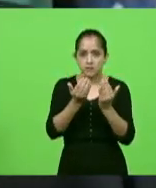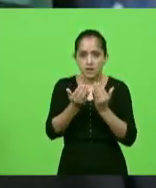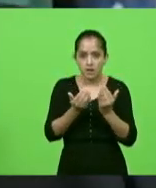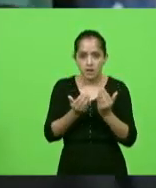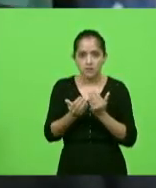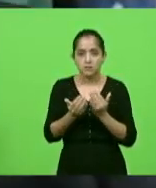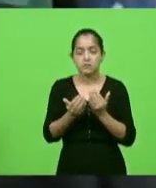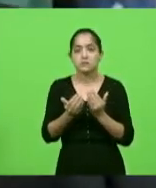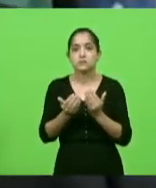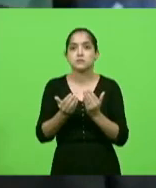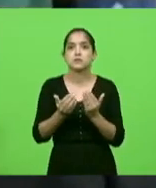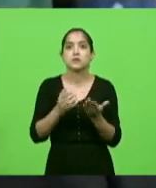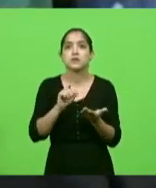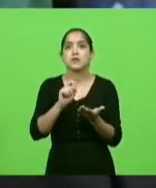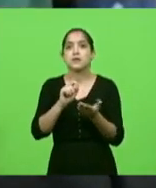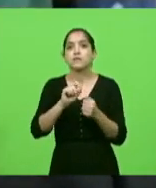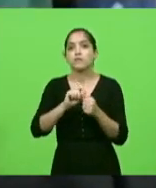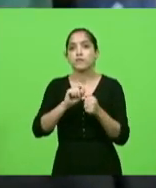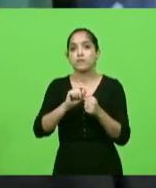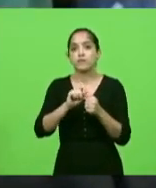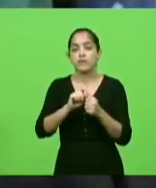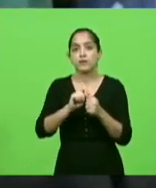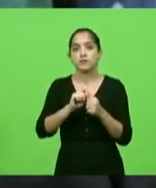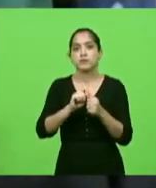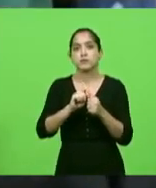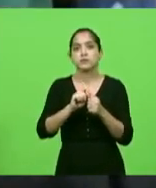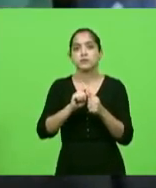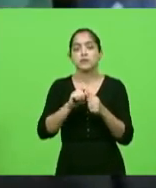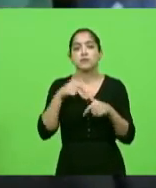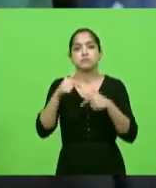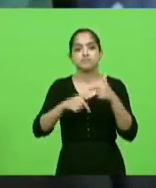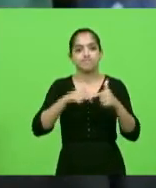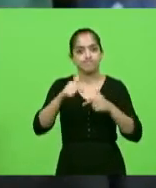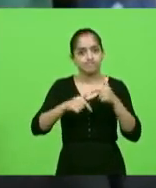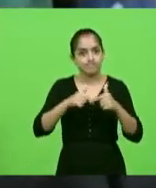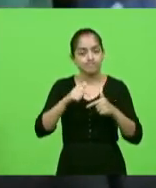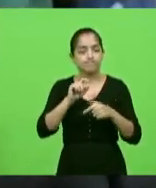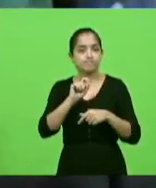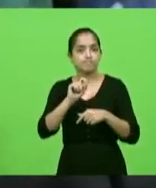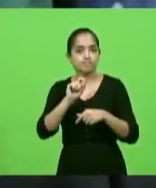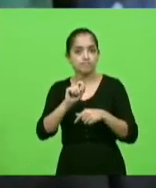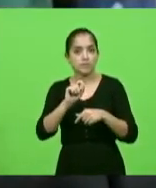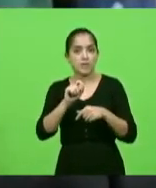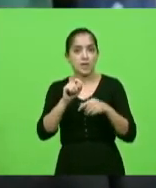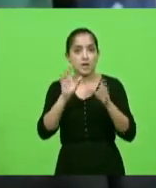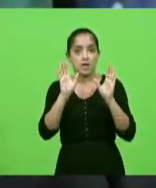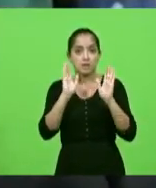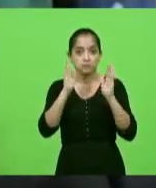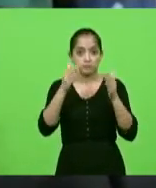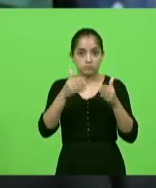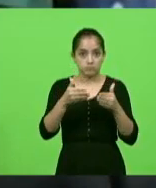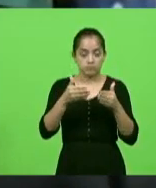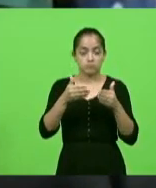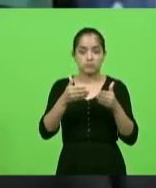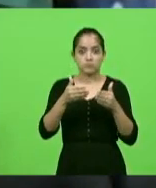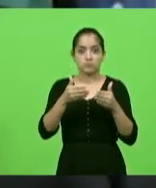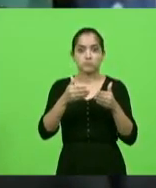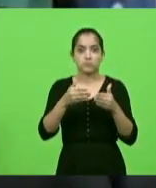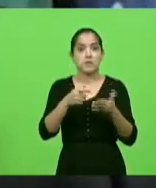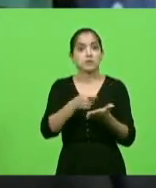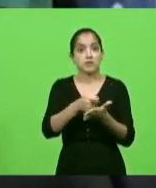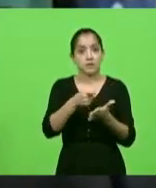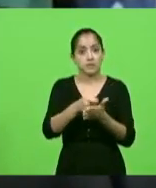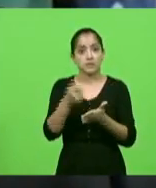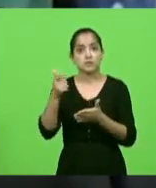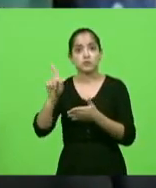da missiva do professor é realizada e da força-tarefa inserir neste ser uma especial de Branca diante